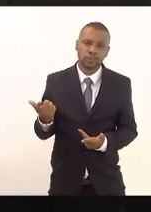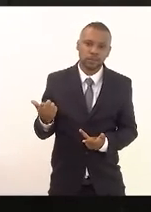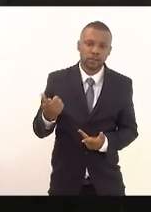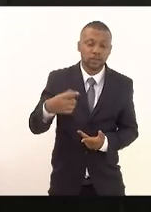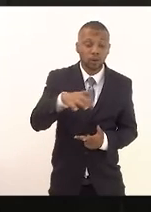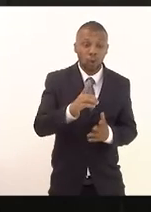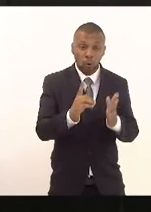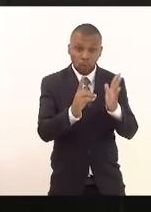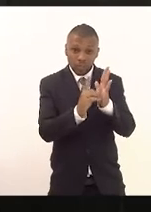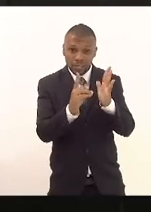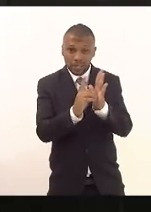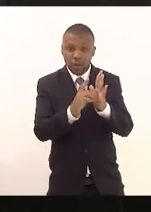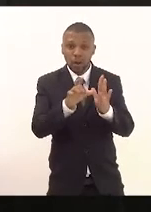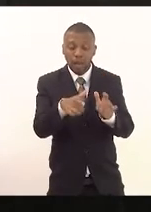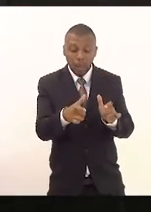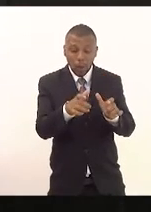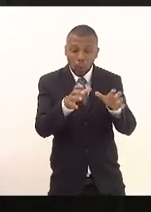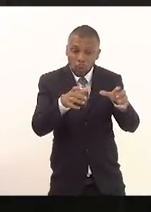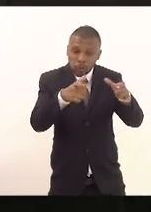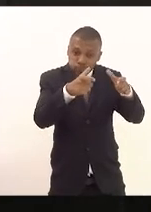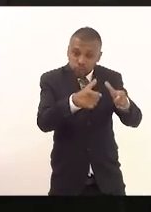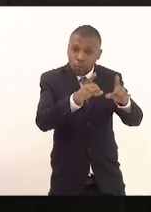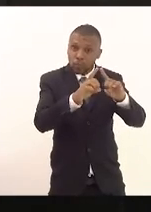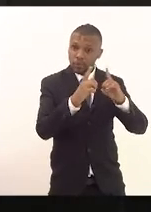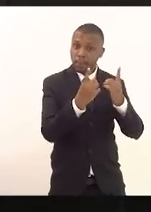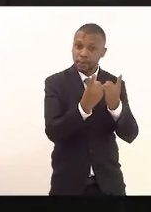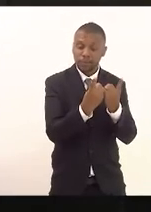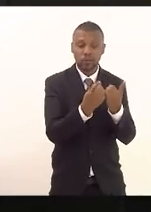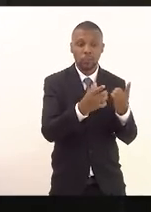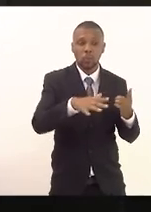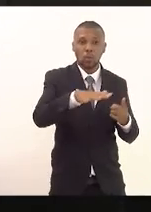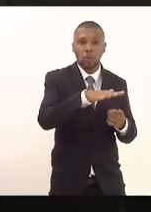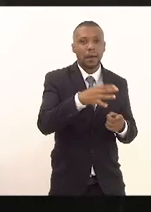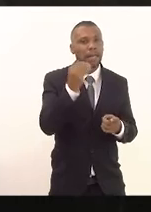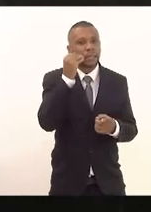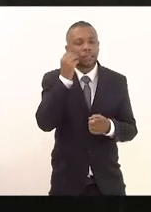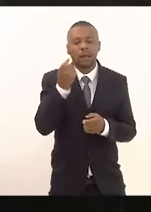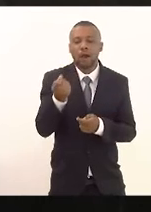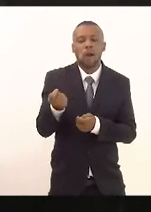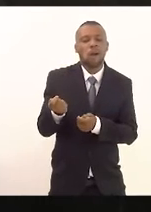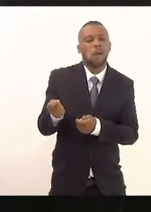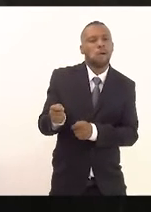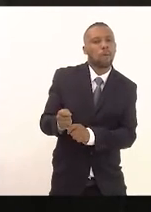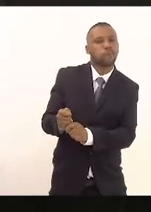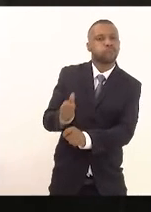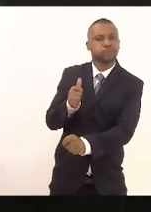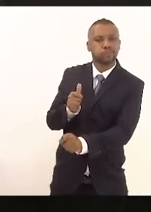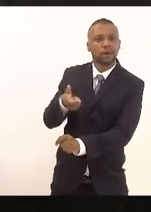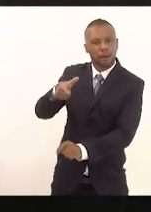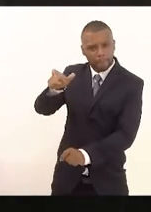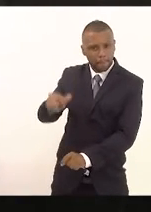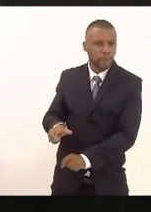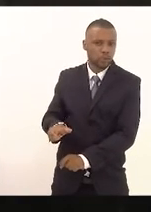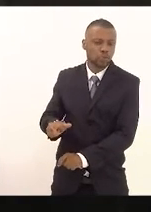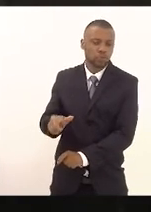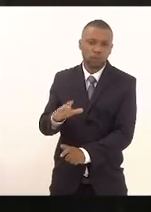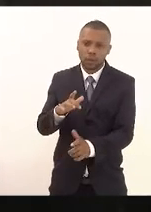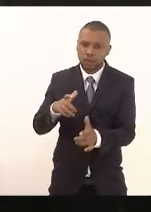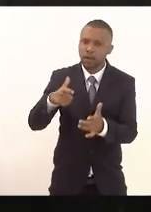é uma boca larga para estorquir o consumidor